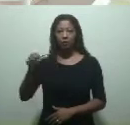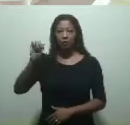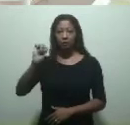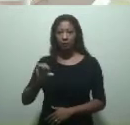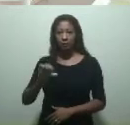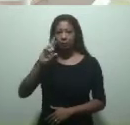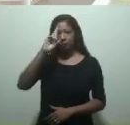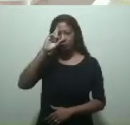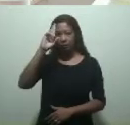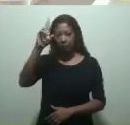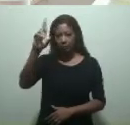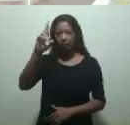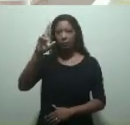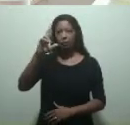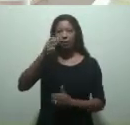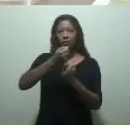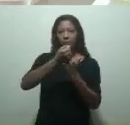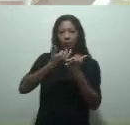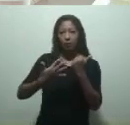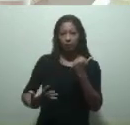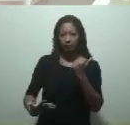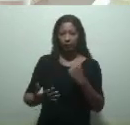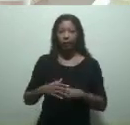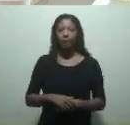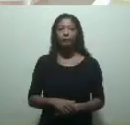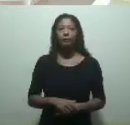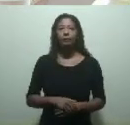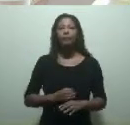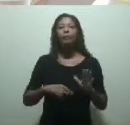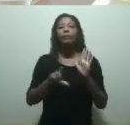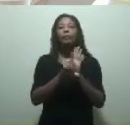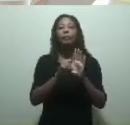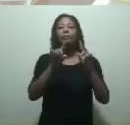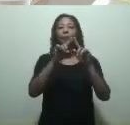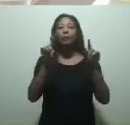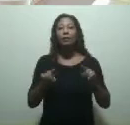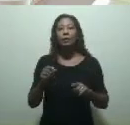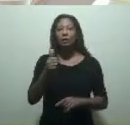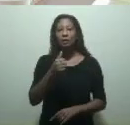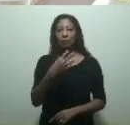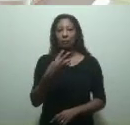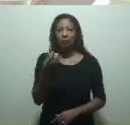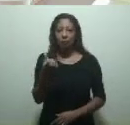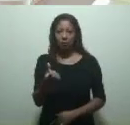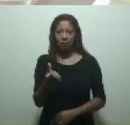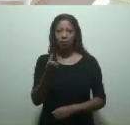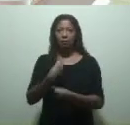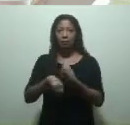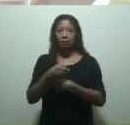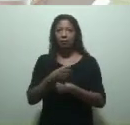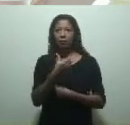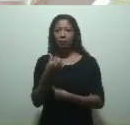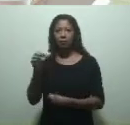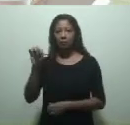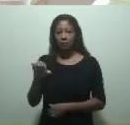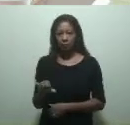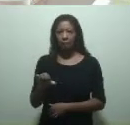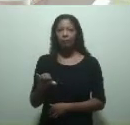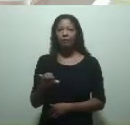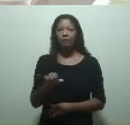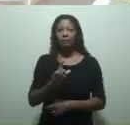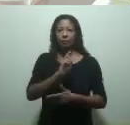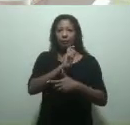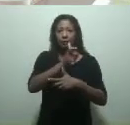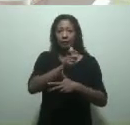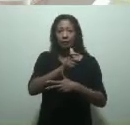de autoria da mesa diretora. Projeto de lei número 146 de 2019, de autoria do Poder